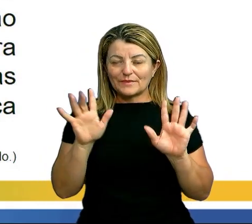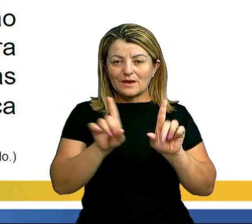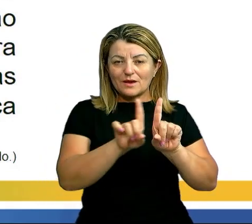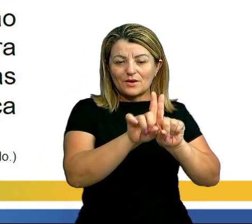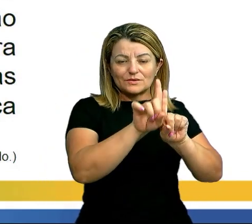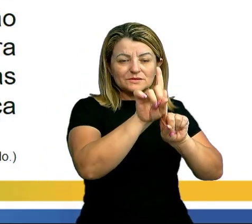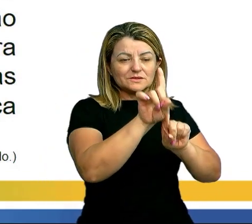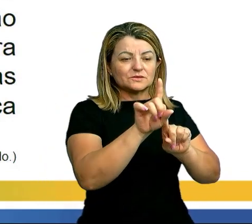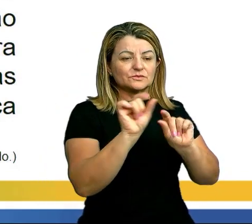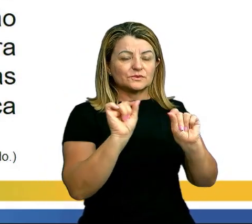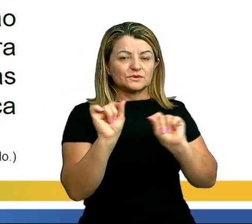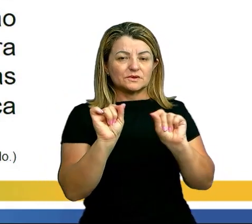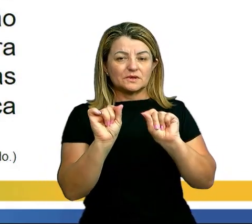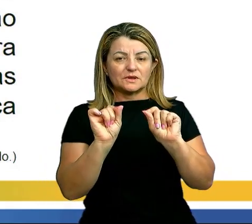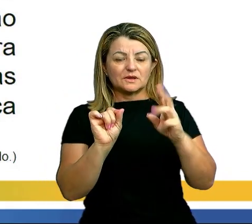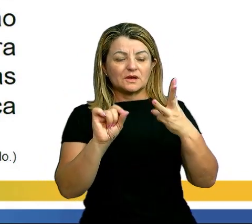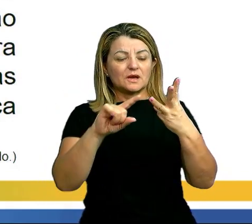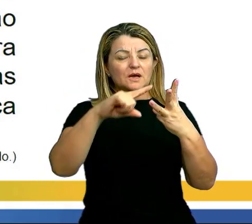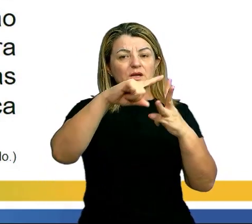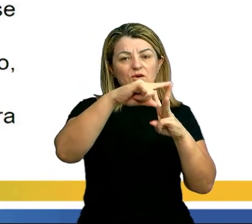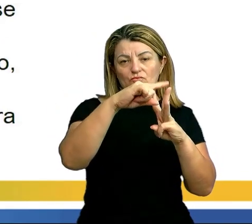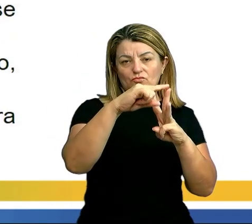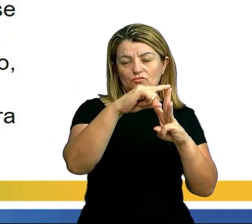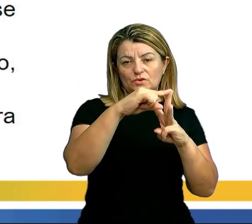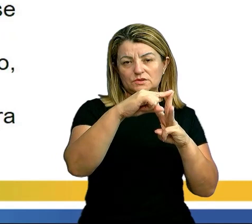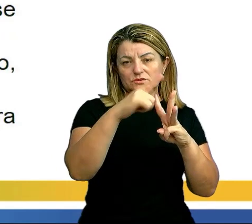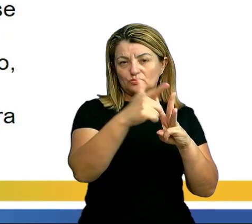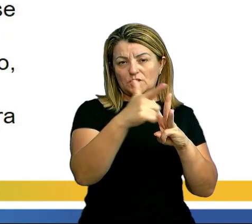graus Fahrenheit. Ele não especifica em nenhum momento.